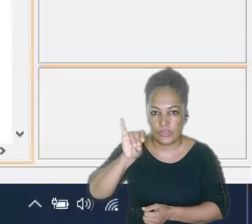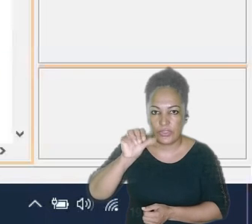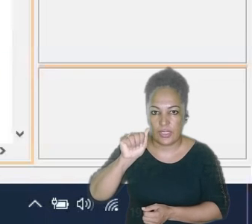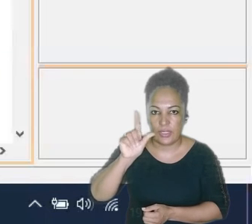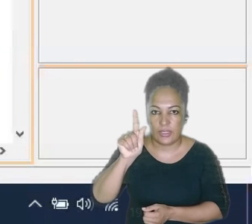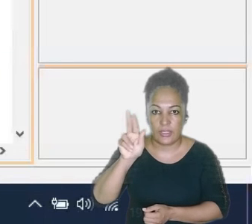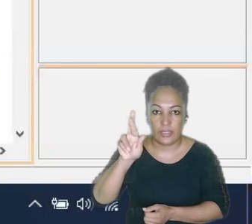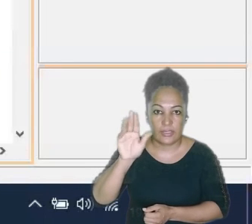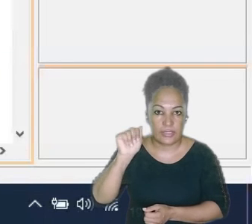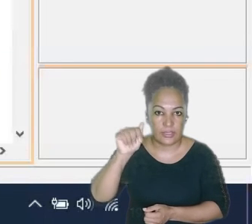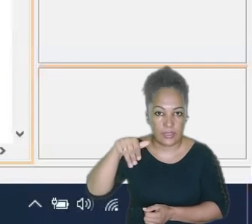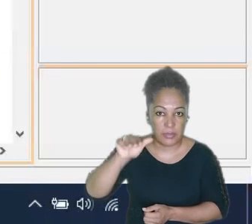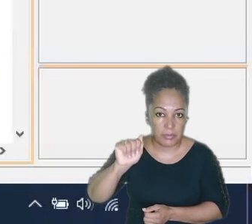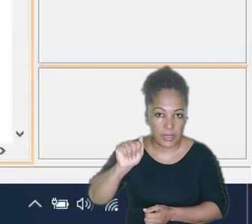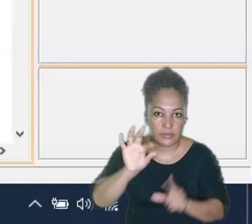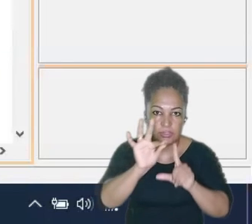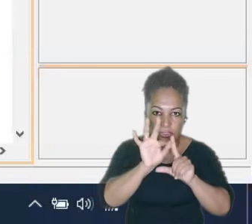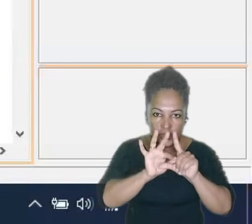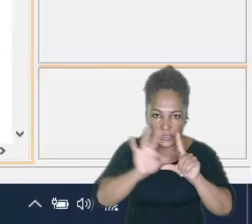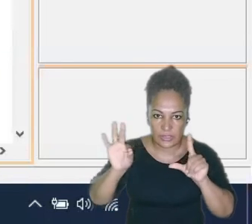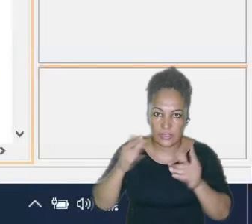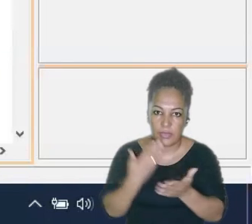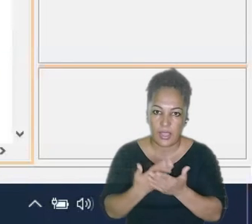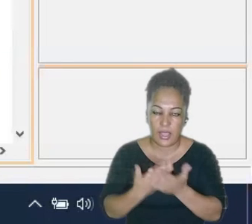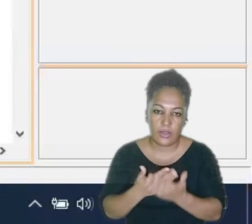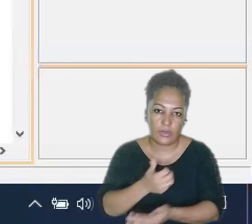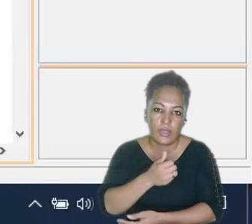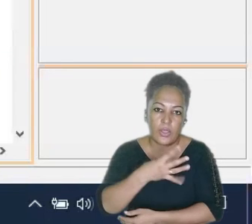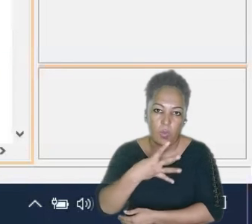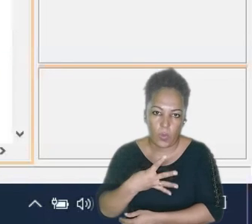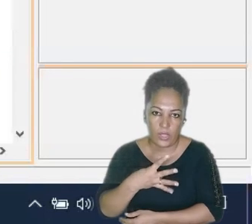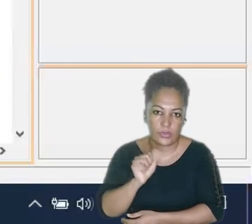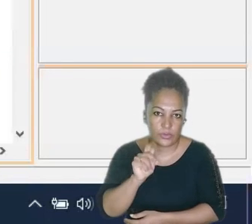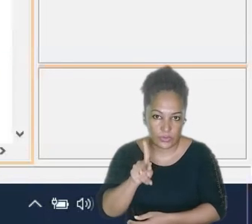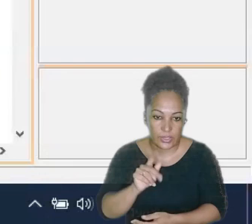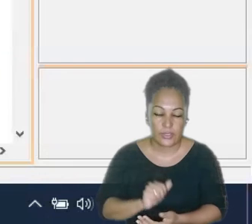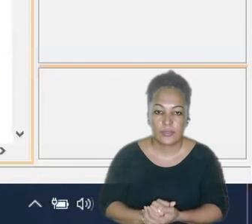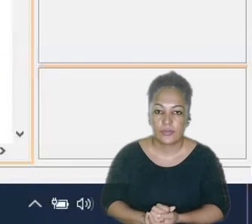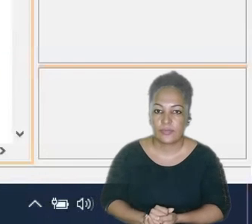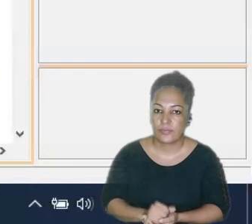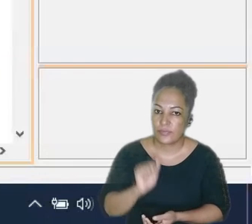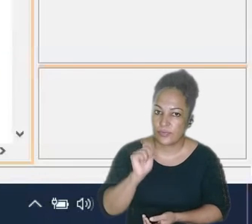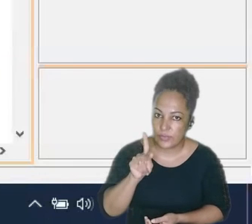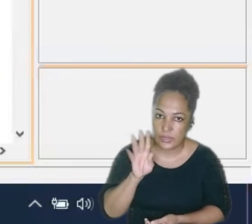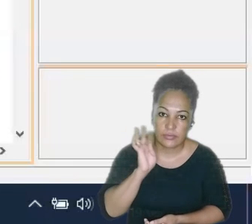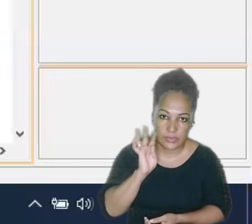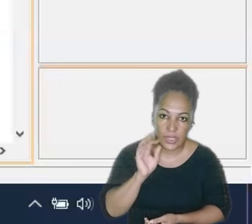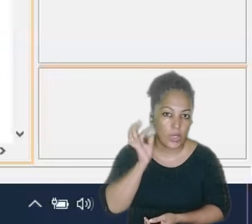Diagrama BD rodoviária, né? Tá? Aula 4.